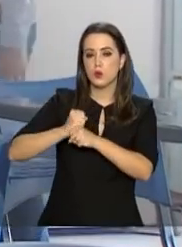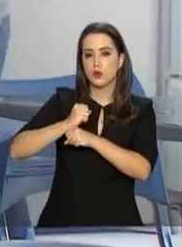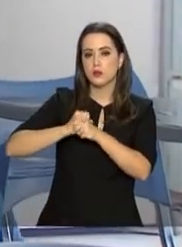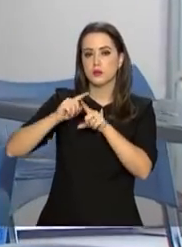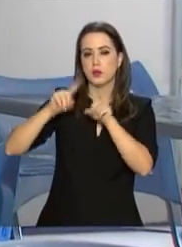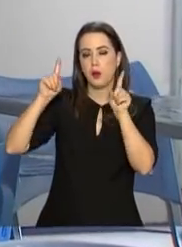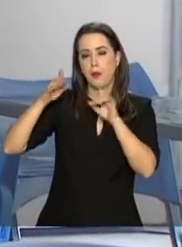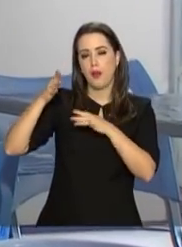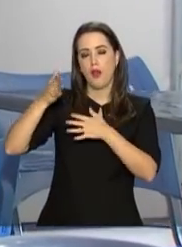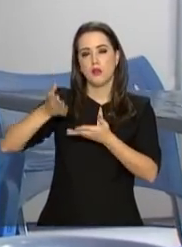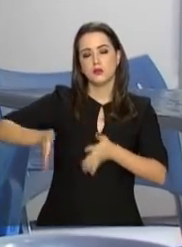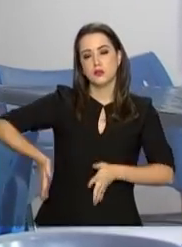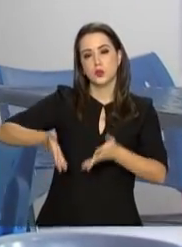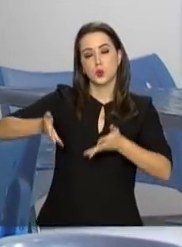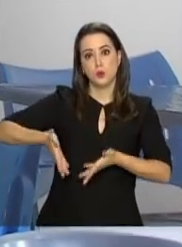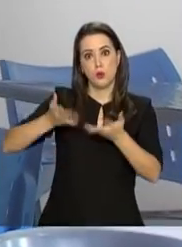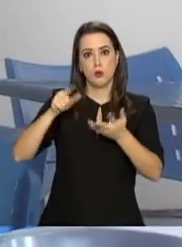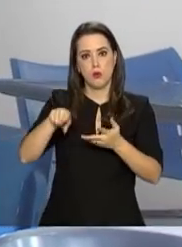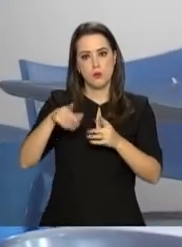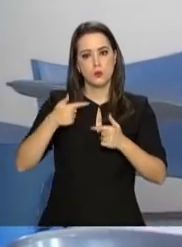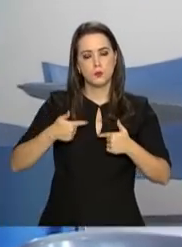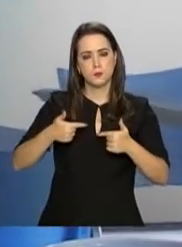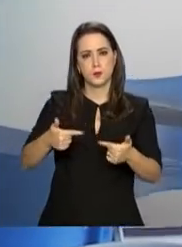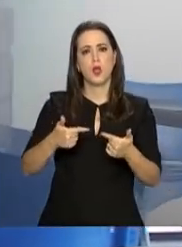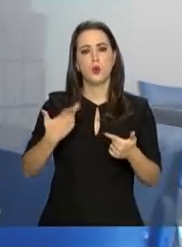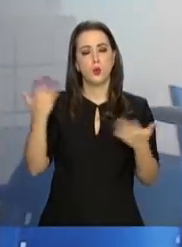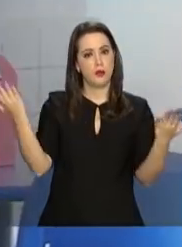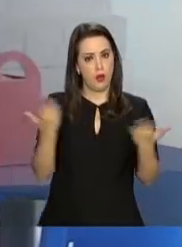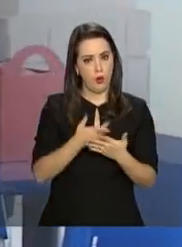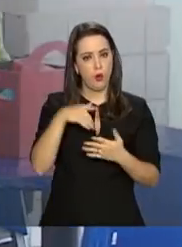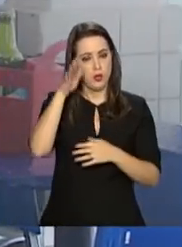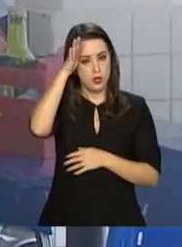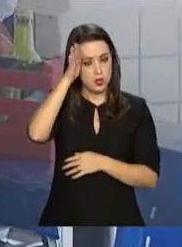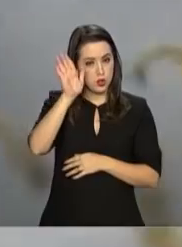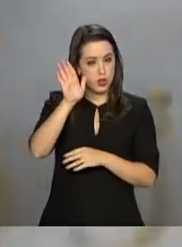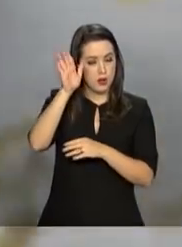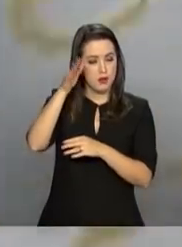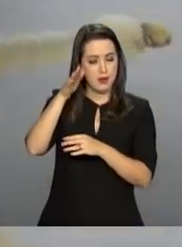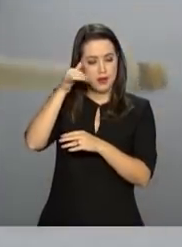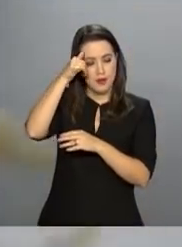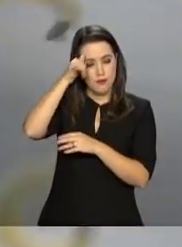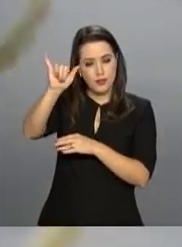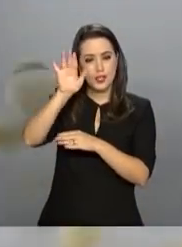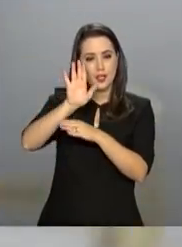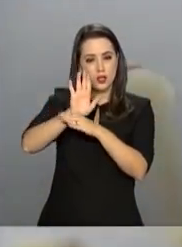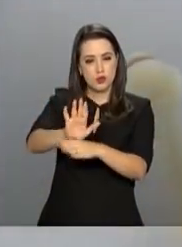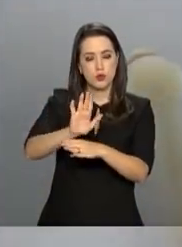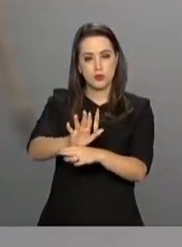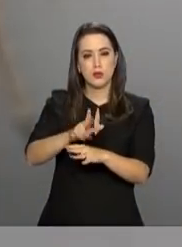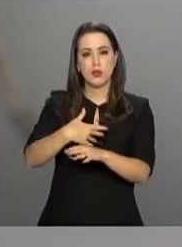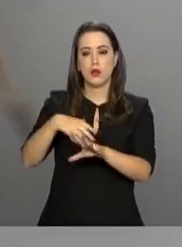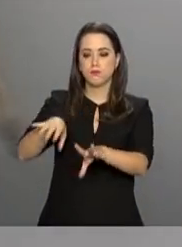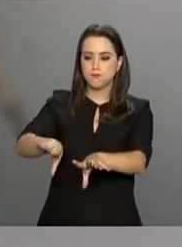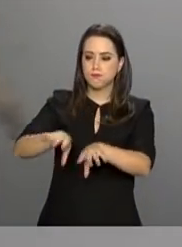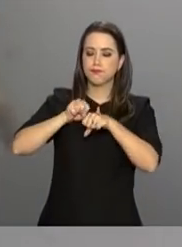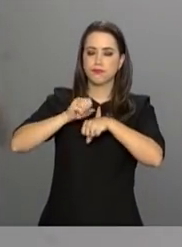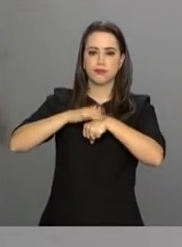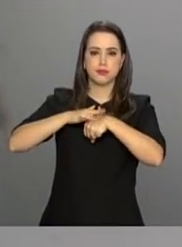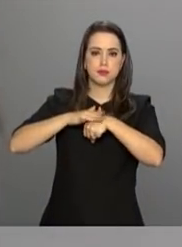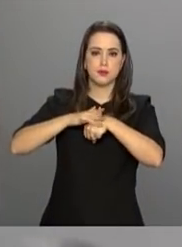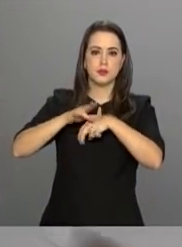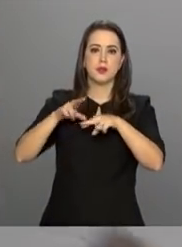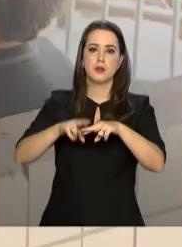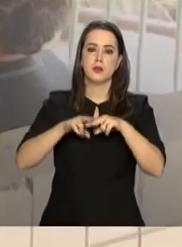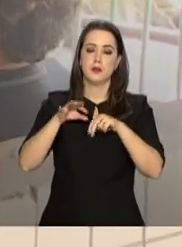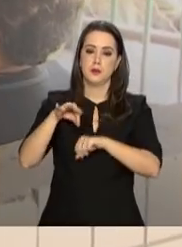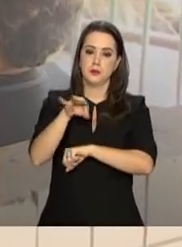combate intensificado na época das chuvas tem contribuído para reduzir muito os casos das doenças causadas